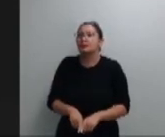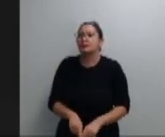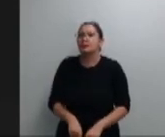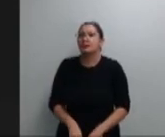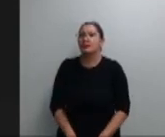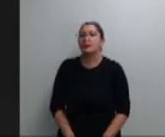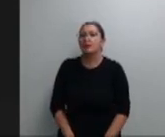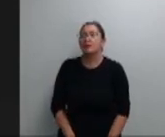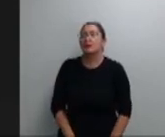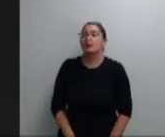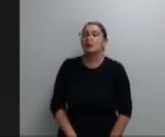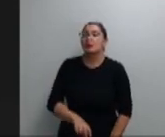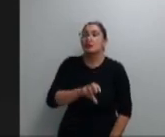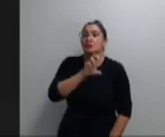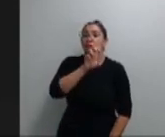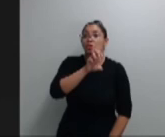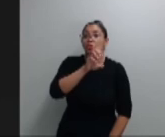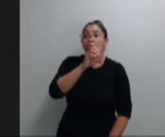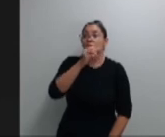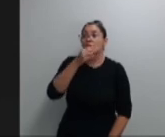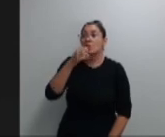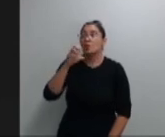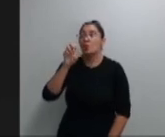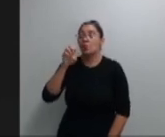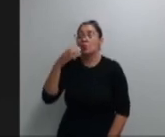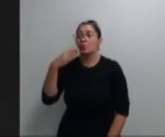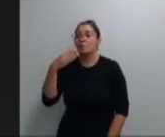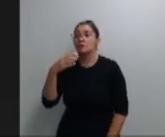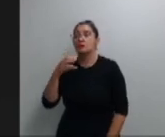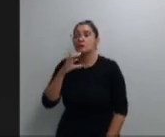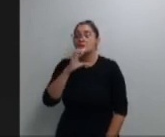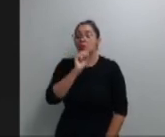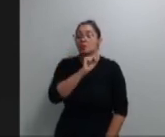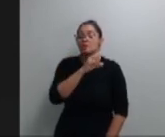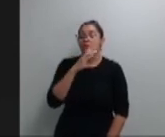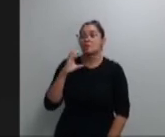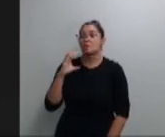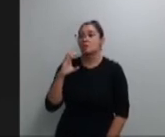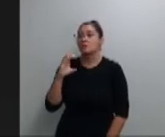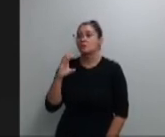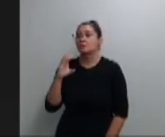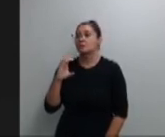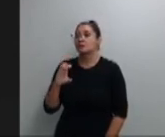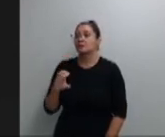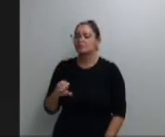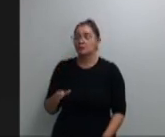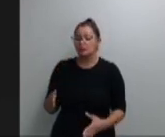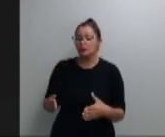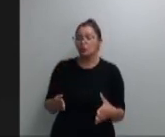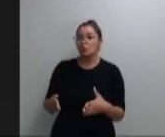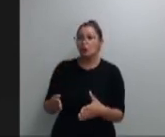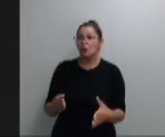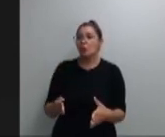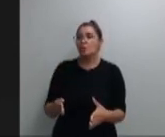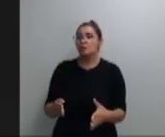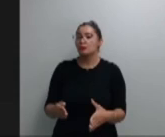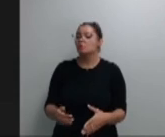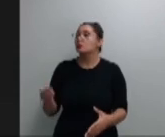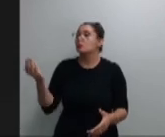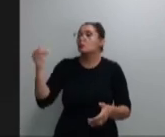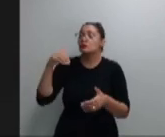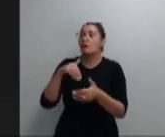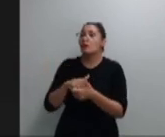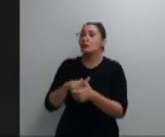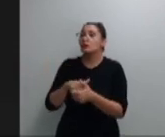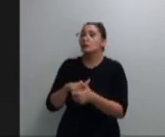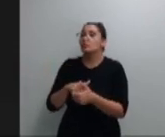593068 Santa Catarina nesse RE firmou-se a tese de que não incide sobre parcelas não incorporadas lá do servidor como